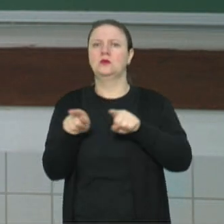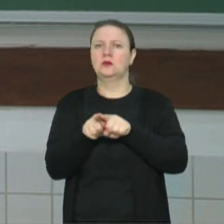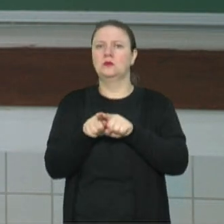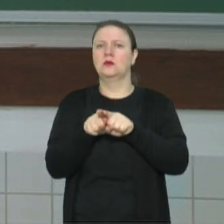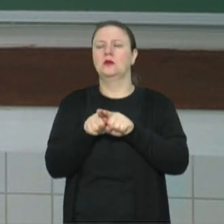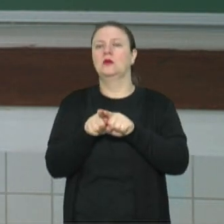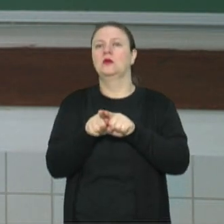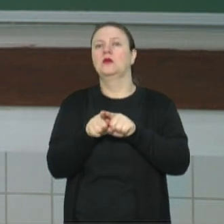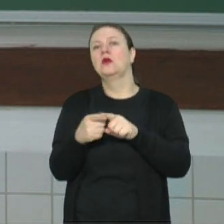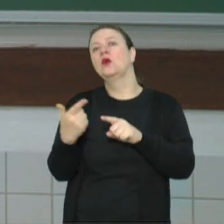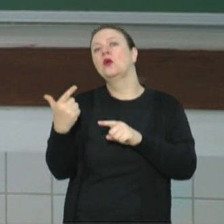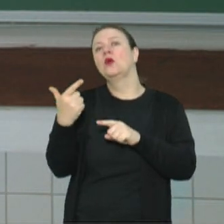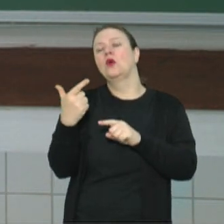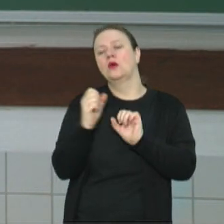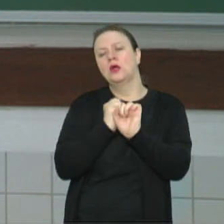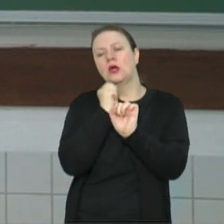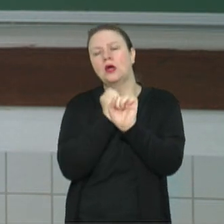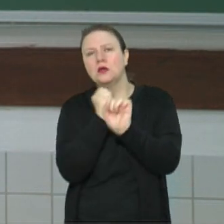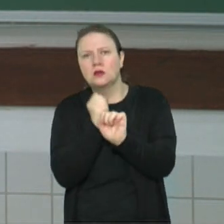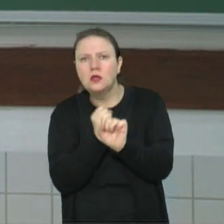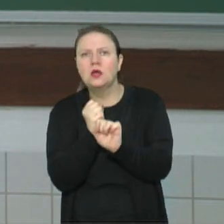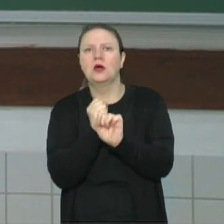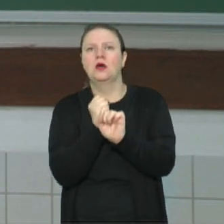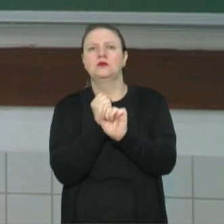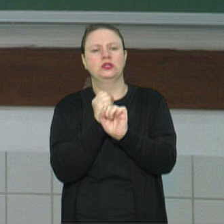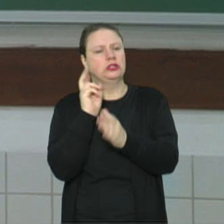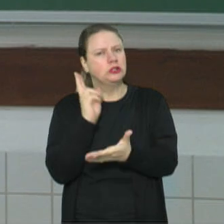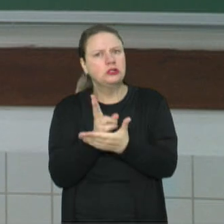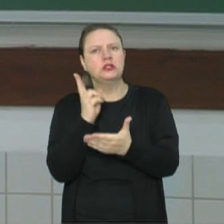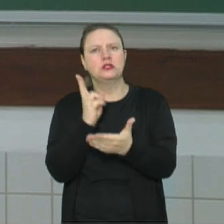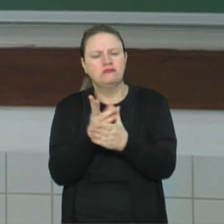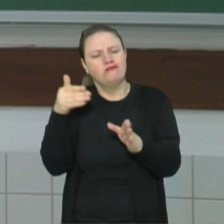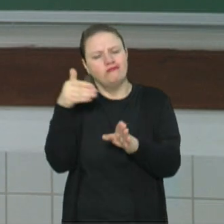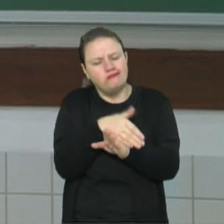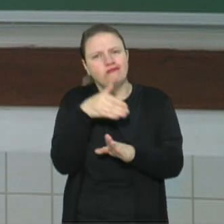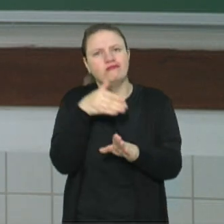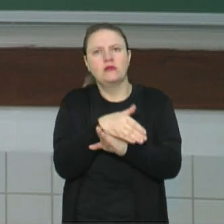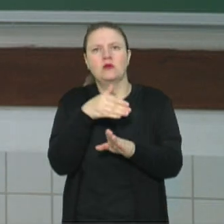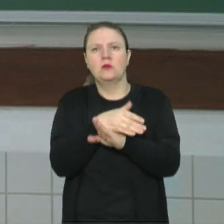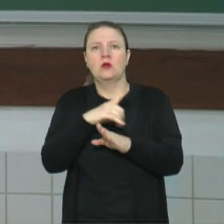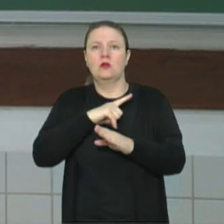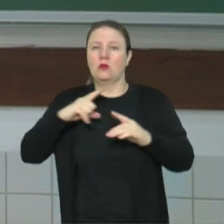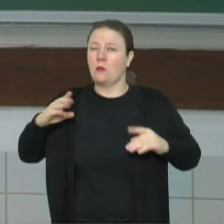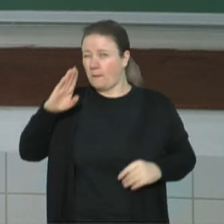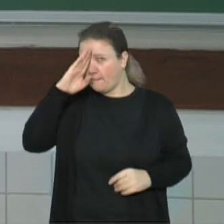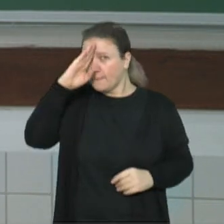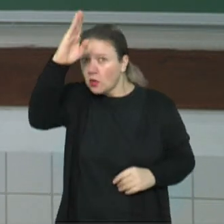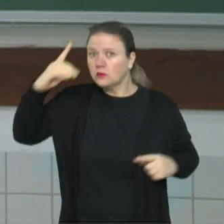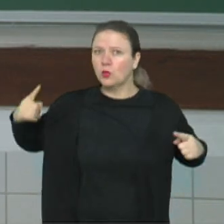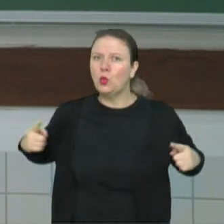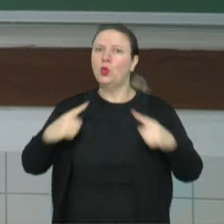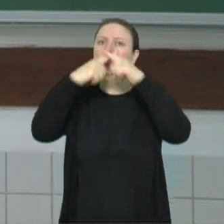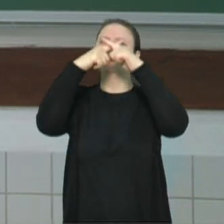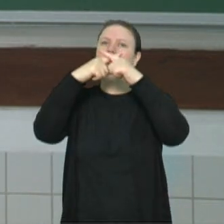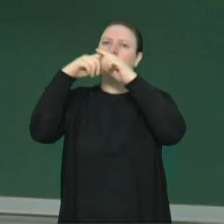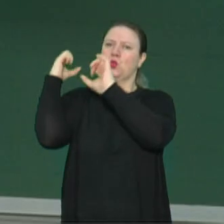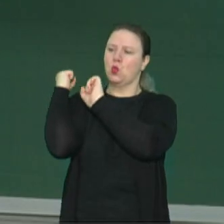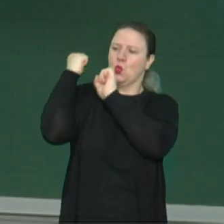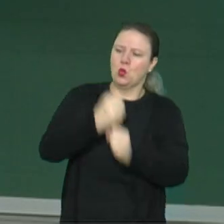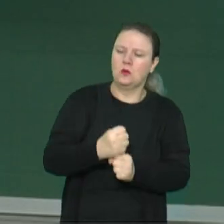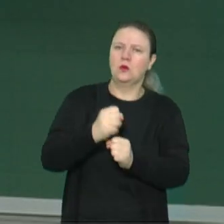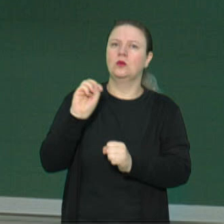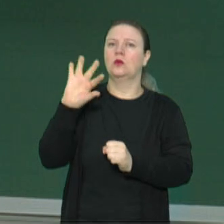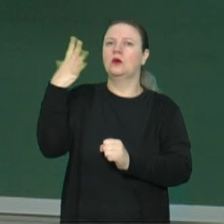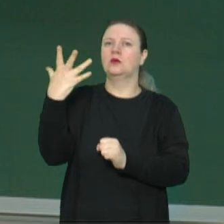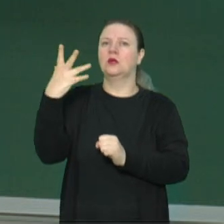anos que não são atípicos, né, como que aconteceu esse ano, nós temos a principal competição de jiu-jitsu que acontece em São